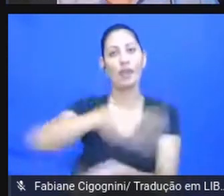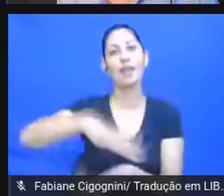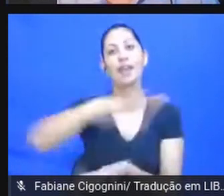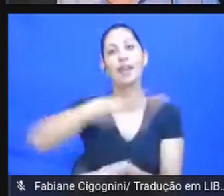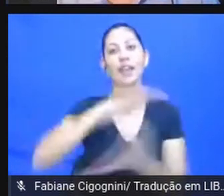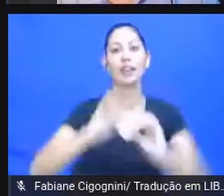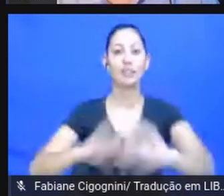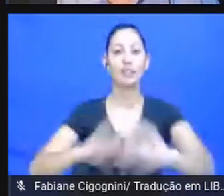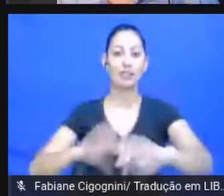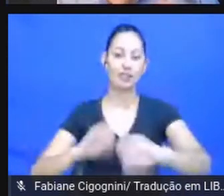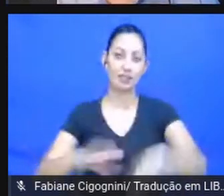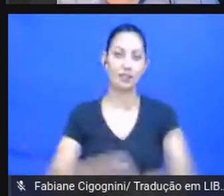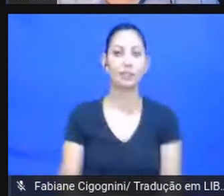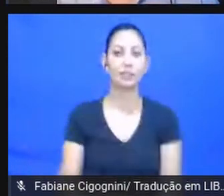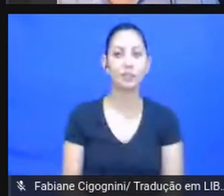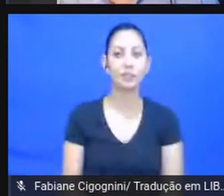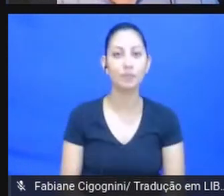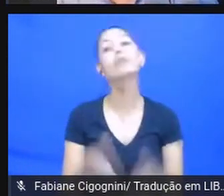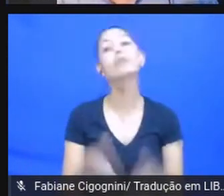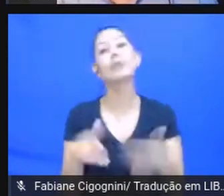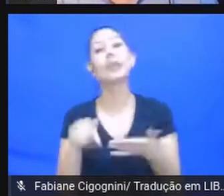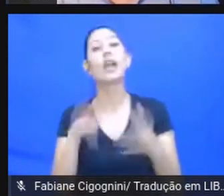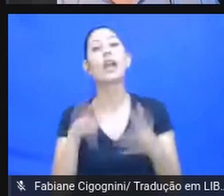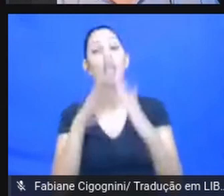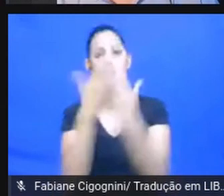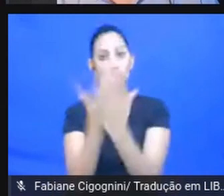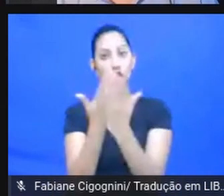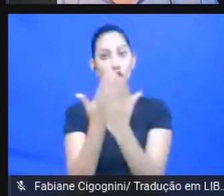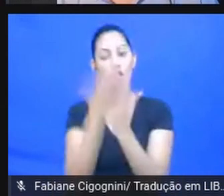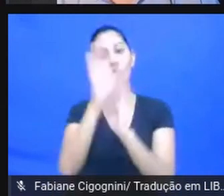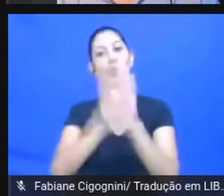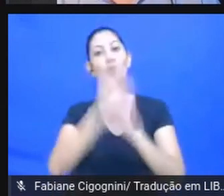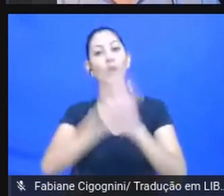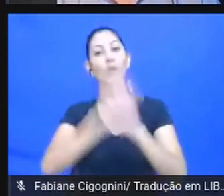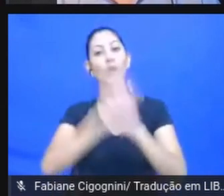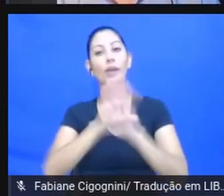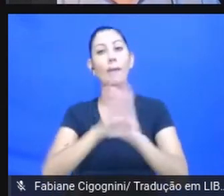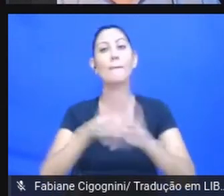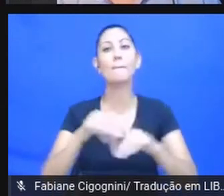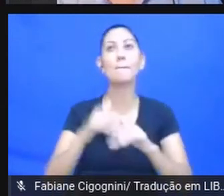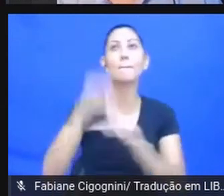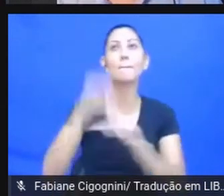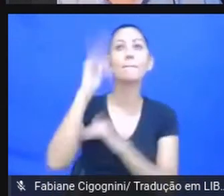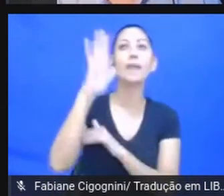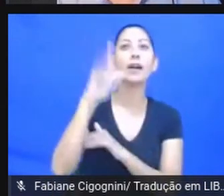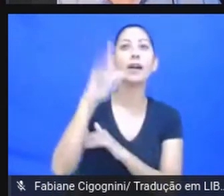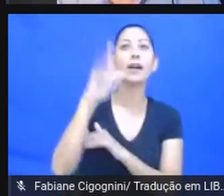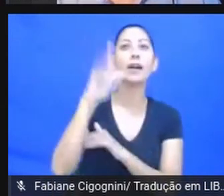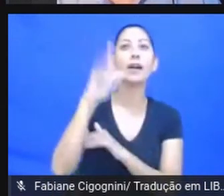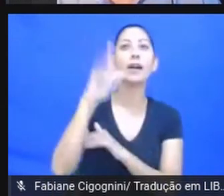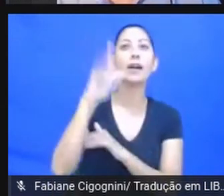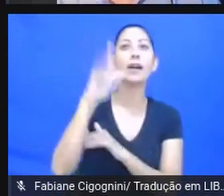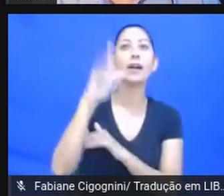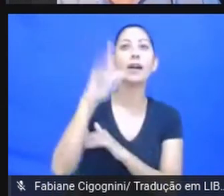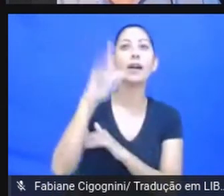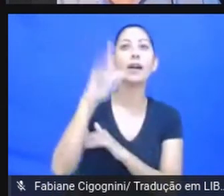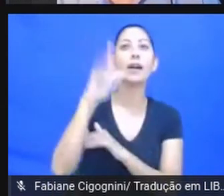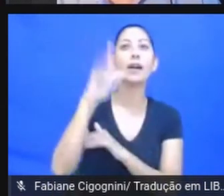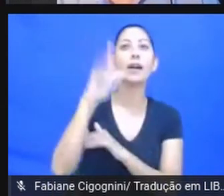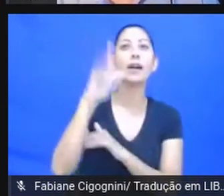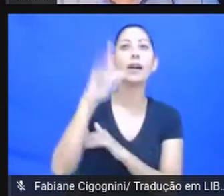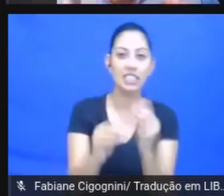têm esses currículos mais integrados, personalizados e flexíveis e fortemente digitais,